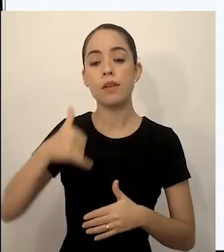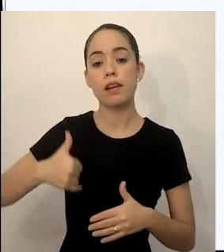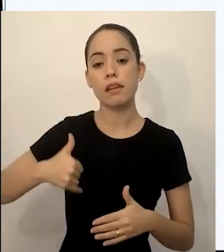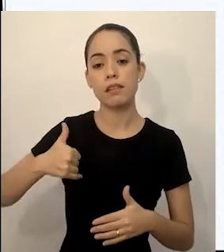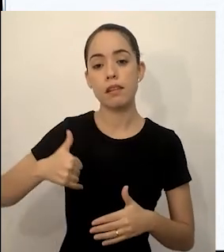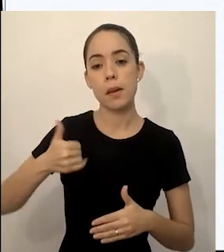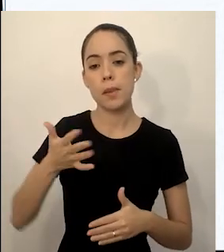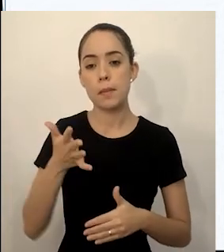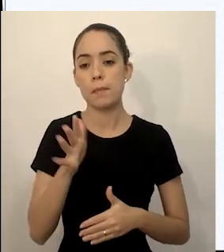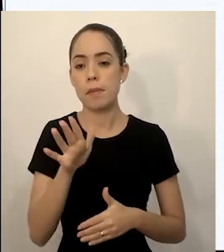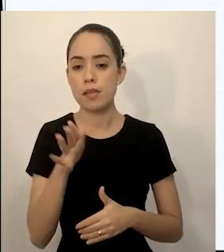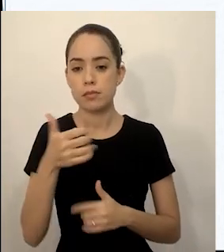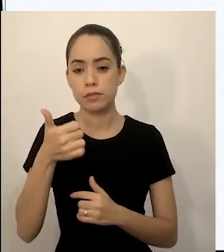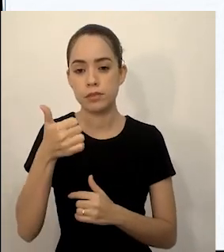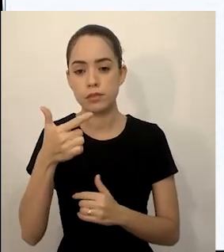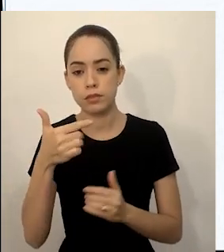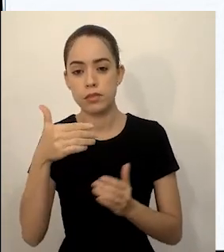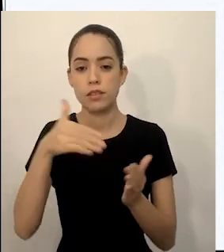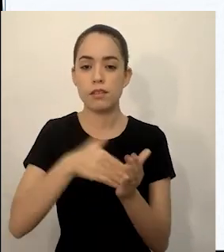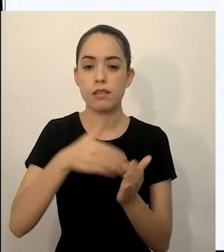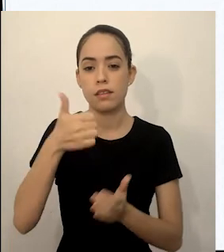atingida a puberdade.